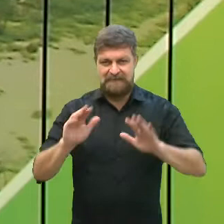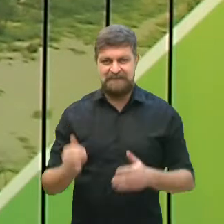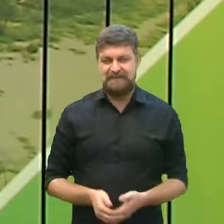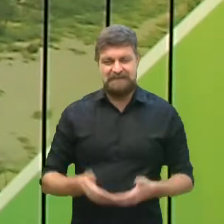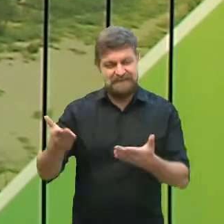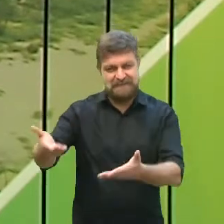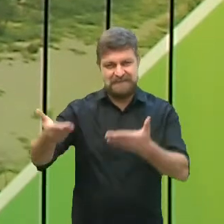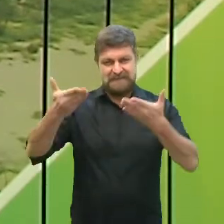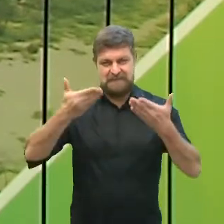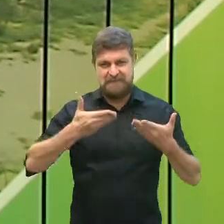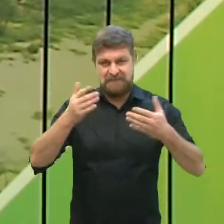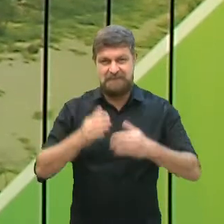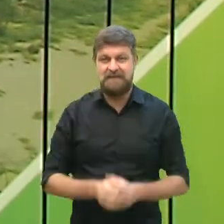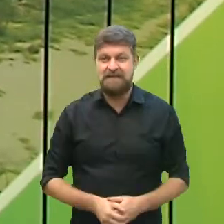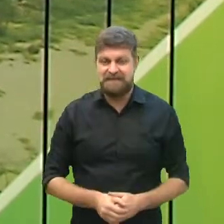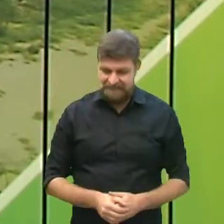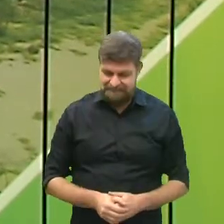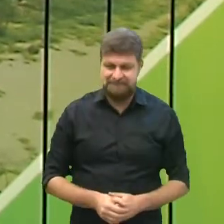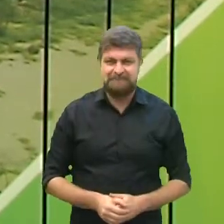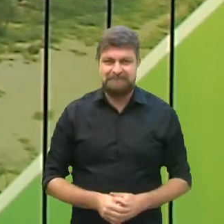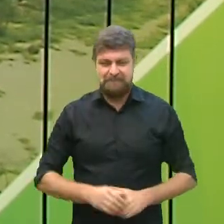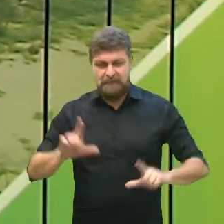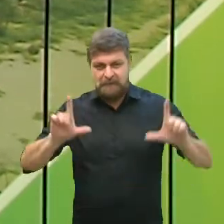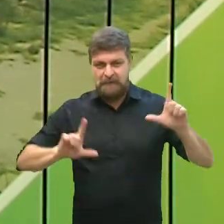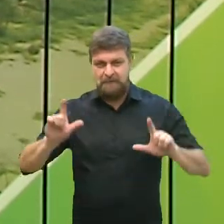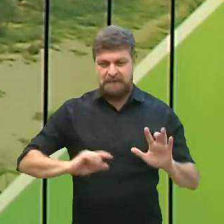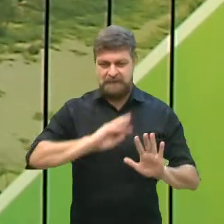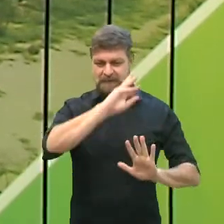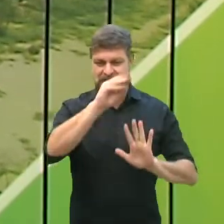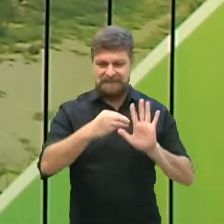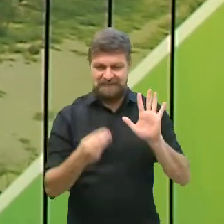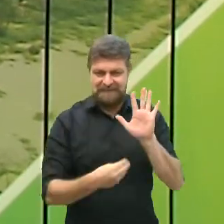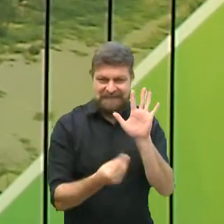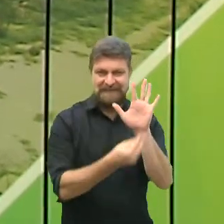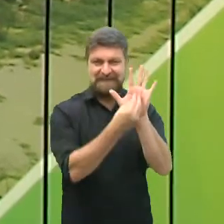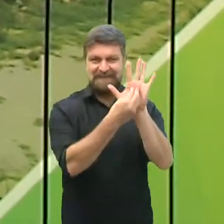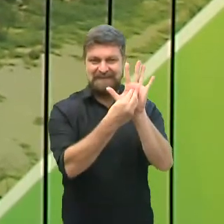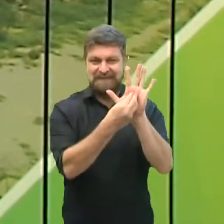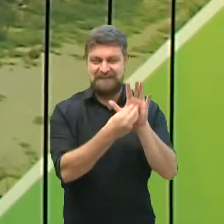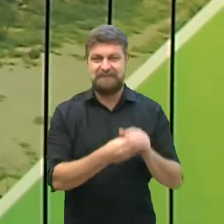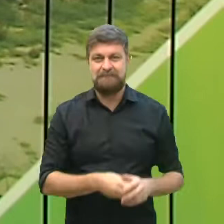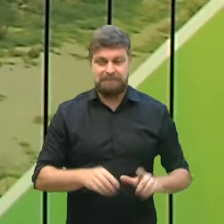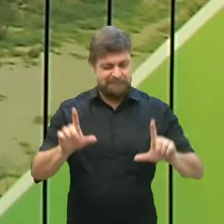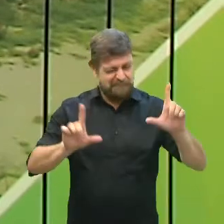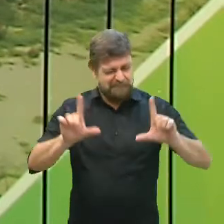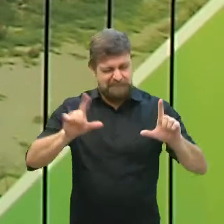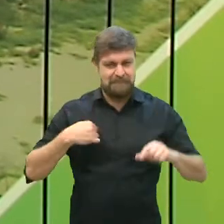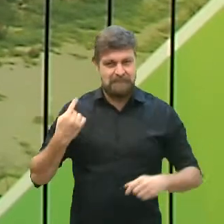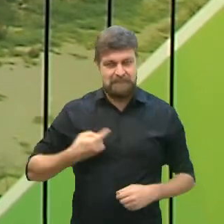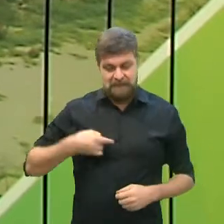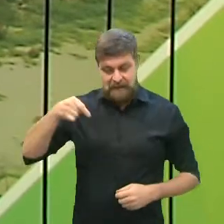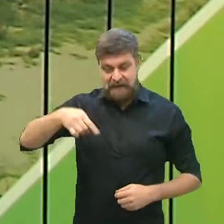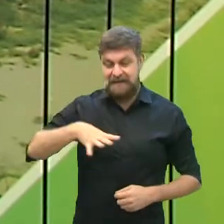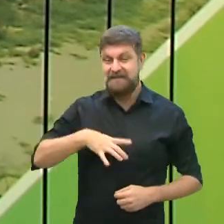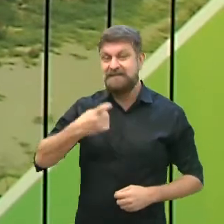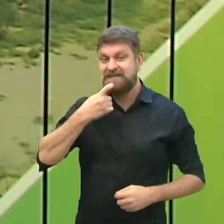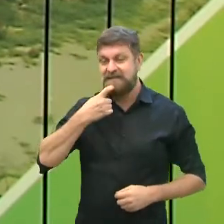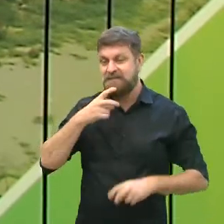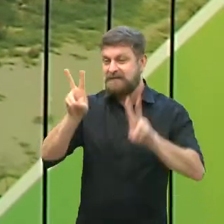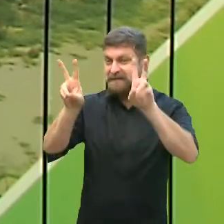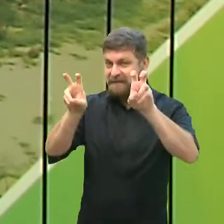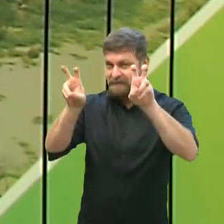Olá, seja bem-vindo, seja bem-vinda. A Giro Ambiental já está no ar e hoje vai falar da nossa terra, de